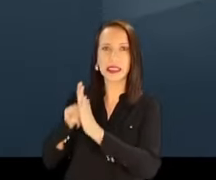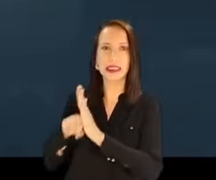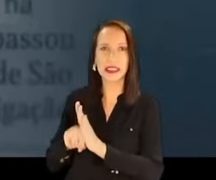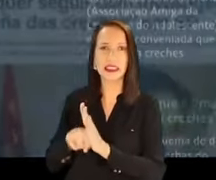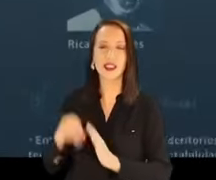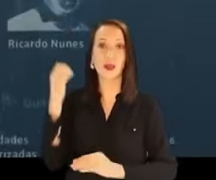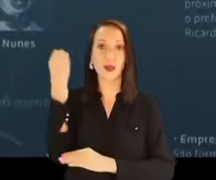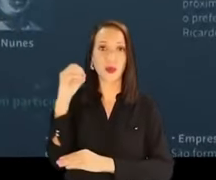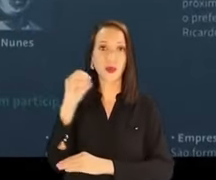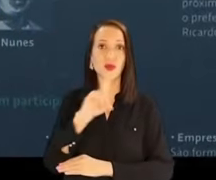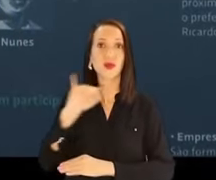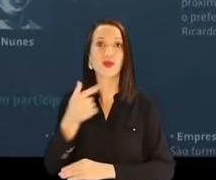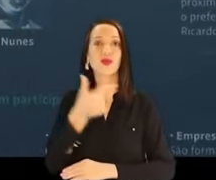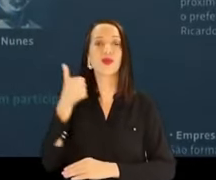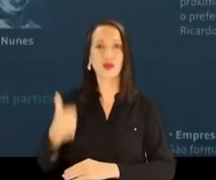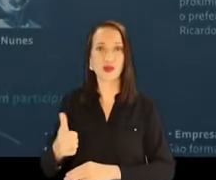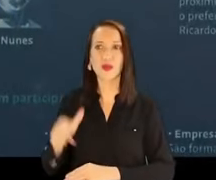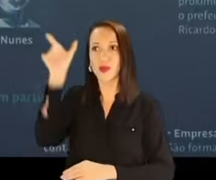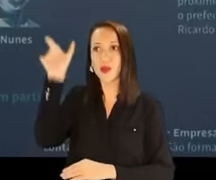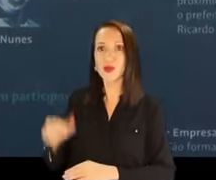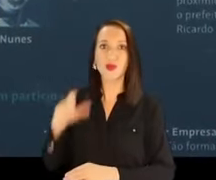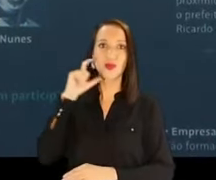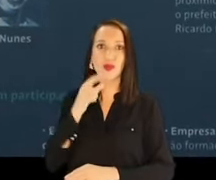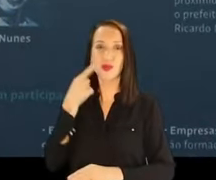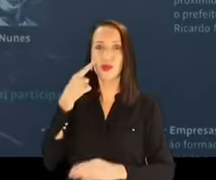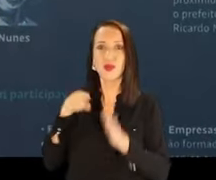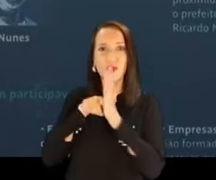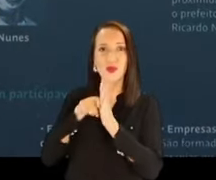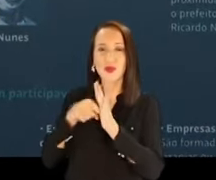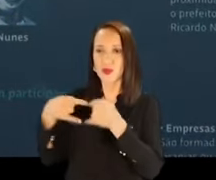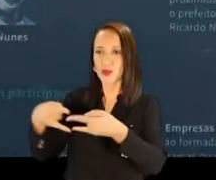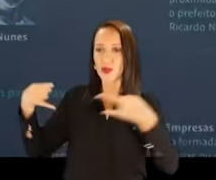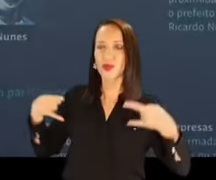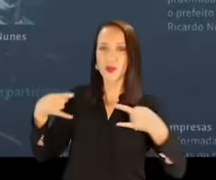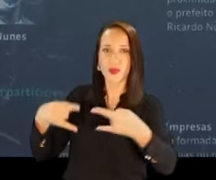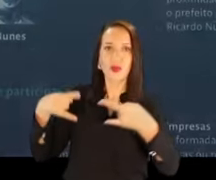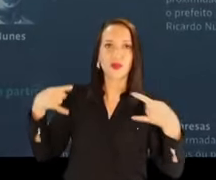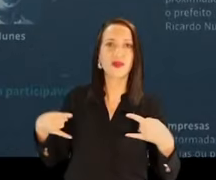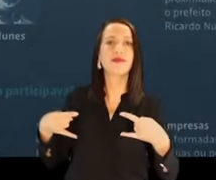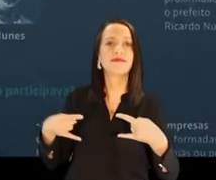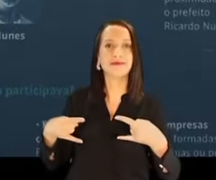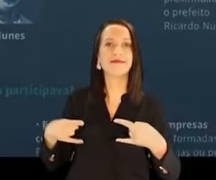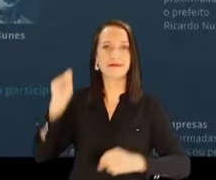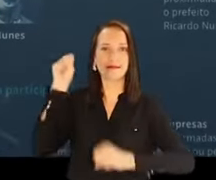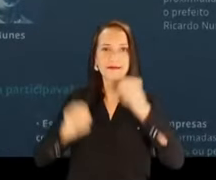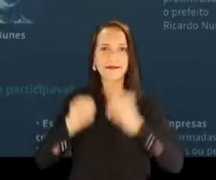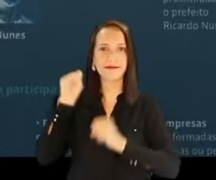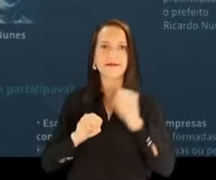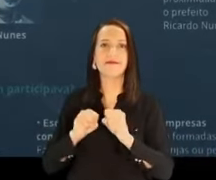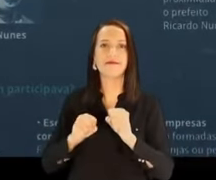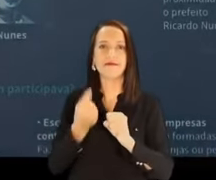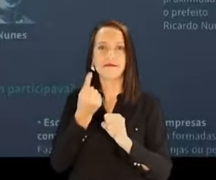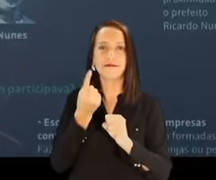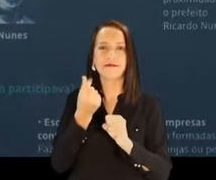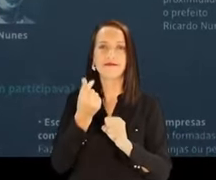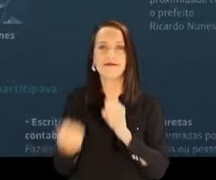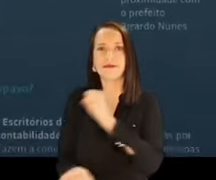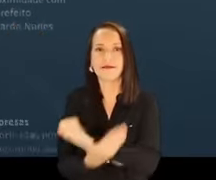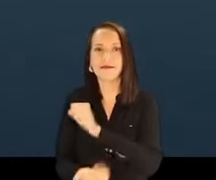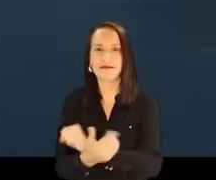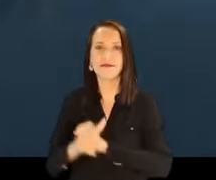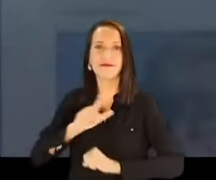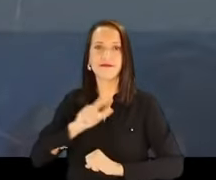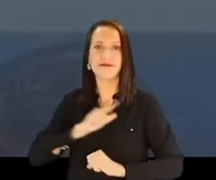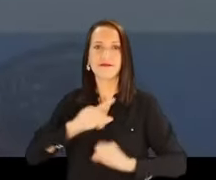investigação. Outubro de 21, Ricardo é investigado por receber cheques de empresa acusada de desviar dinheiro de